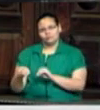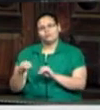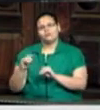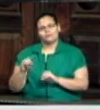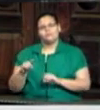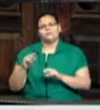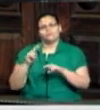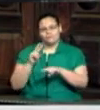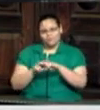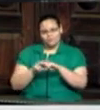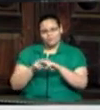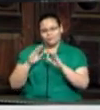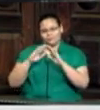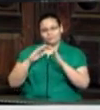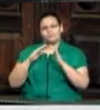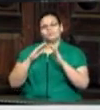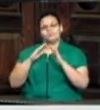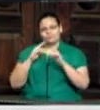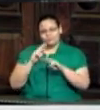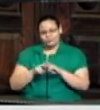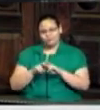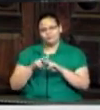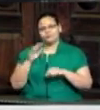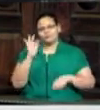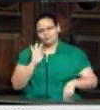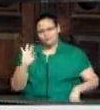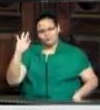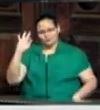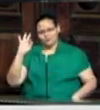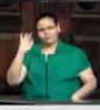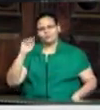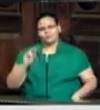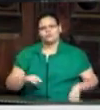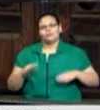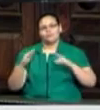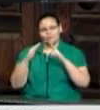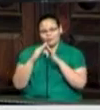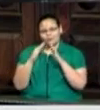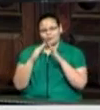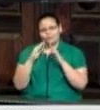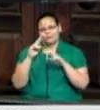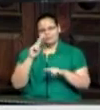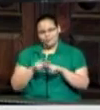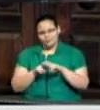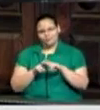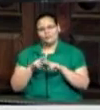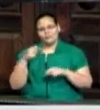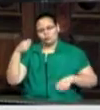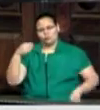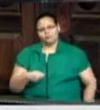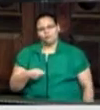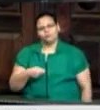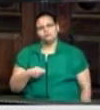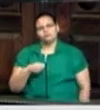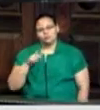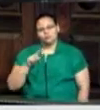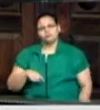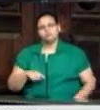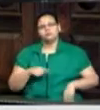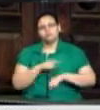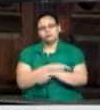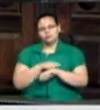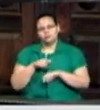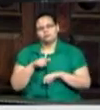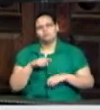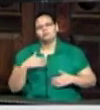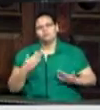sua pena em presídios federais, em presídios de maior rigor disciplinar. Eu